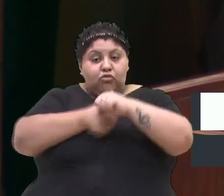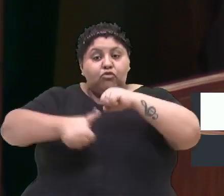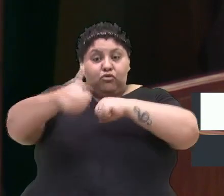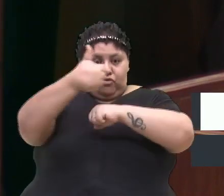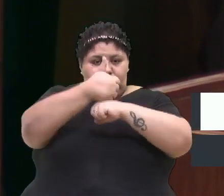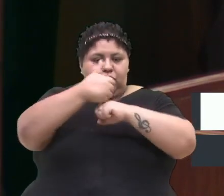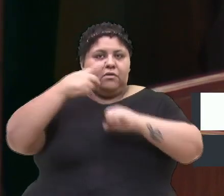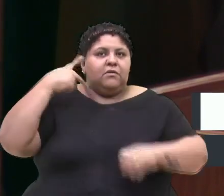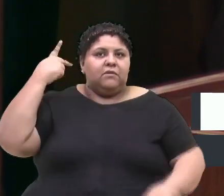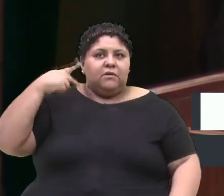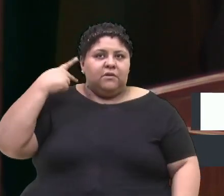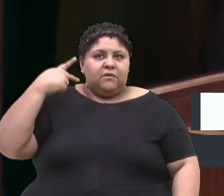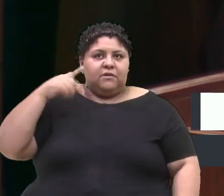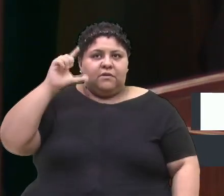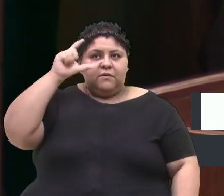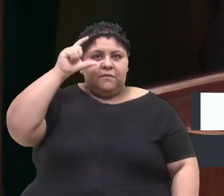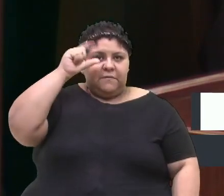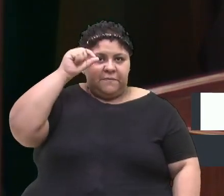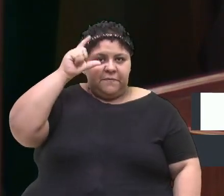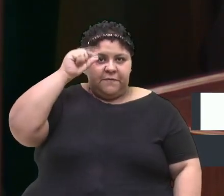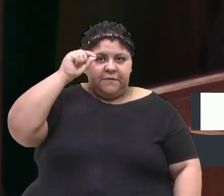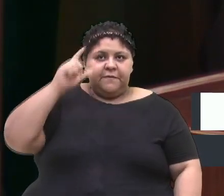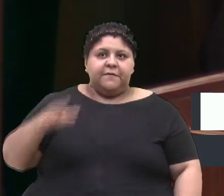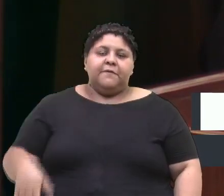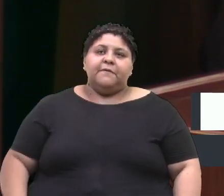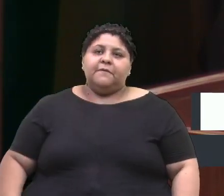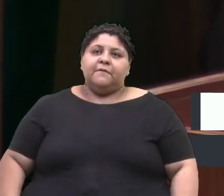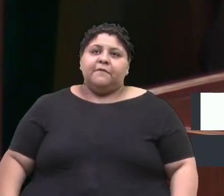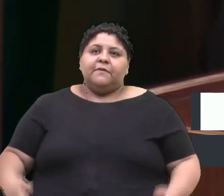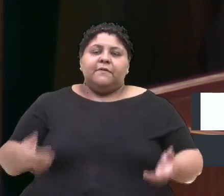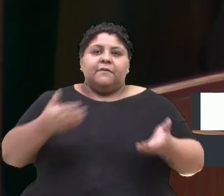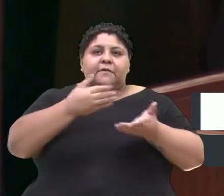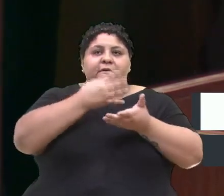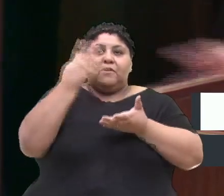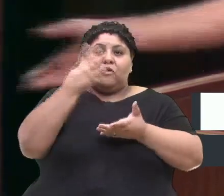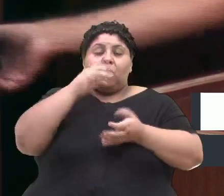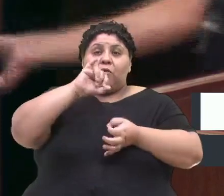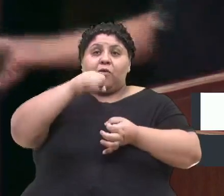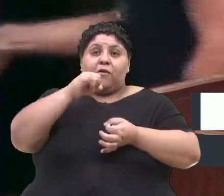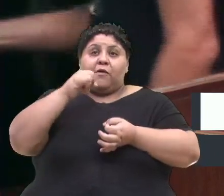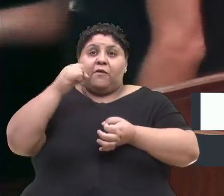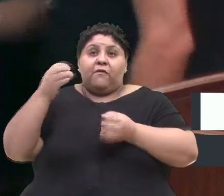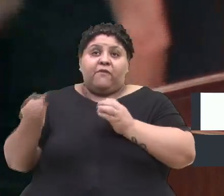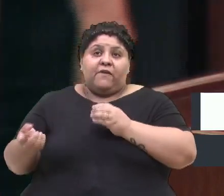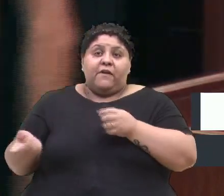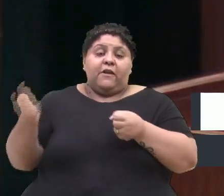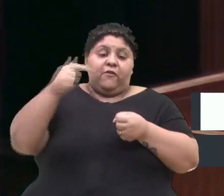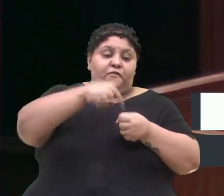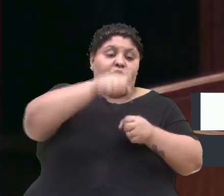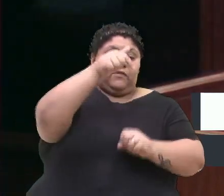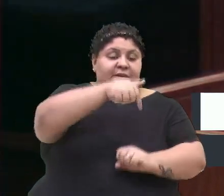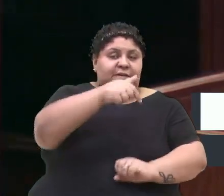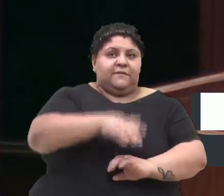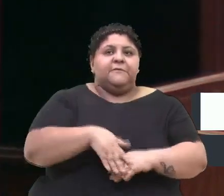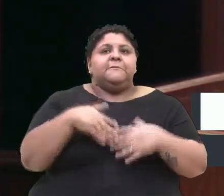vereador Maurício Scalco. Então, a partir do dia 4 de janeiro, ele já estará de volta. Então,